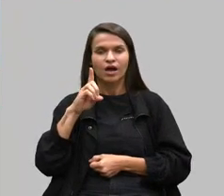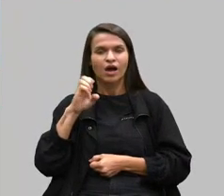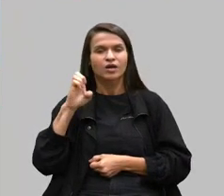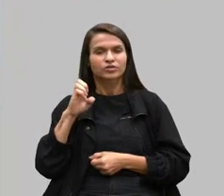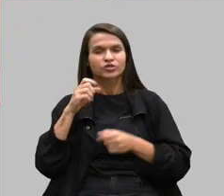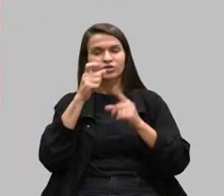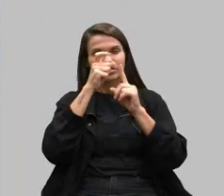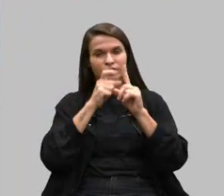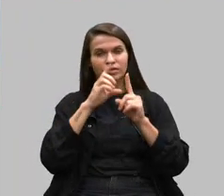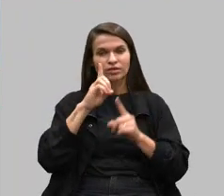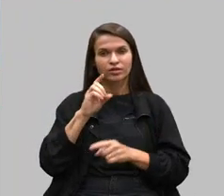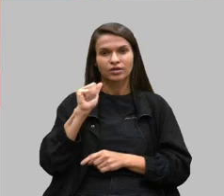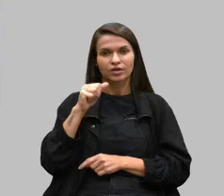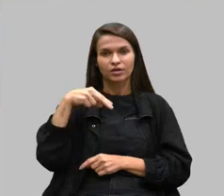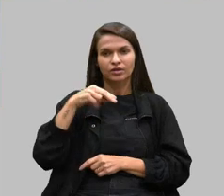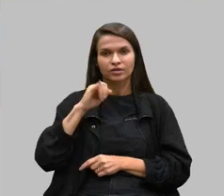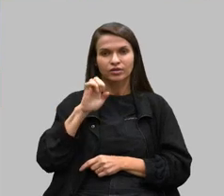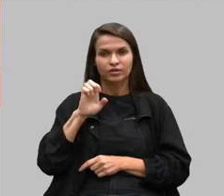Maurício